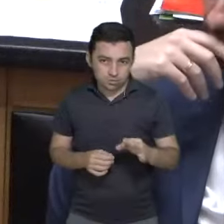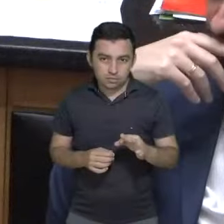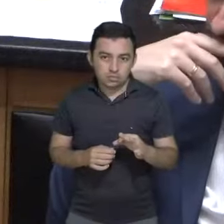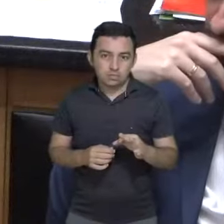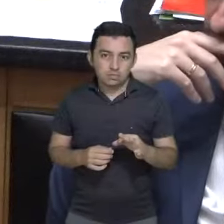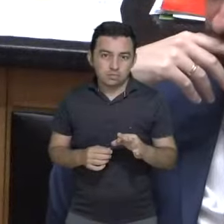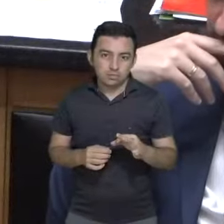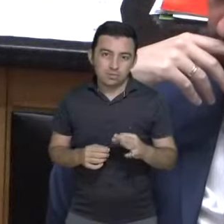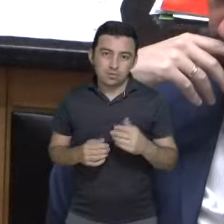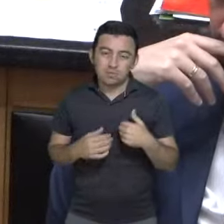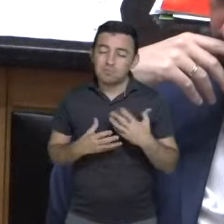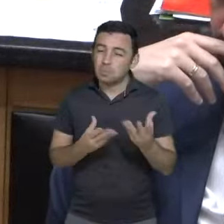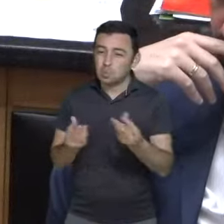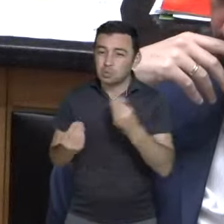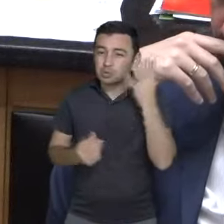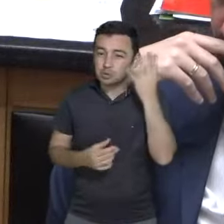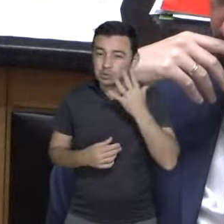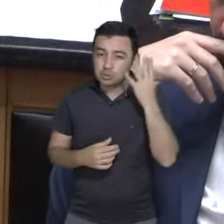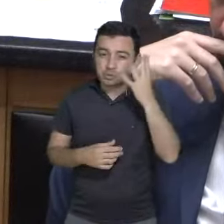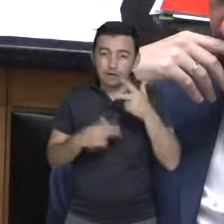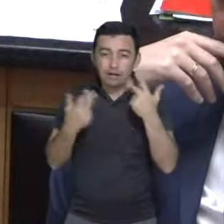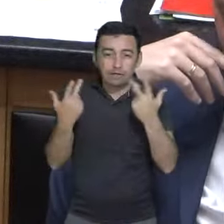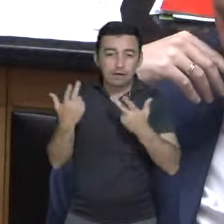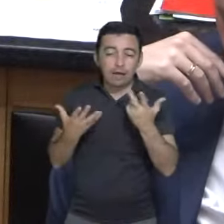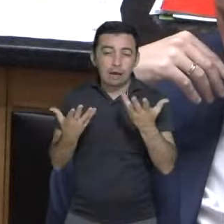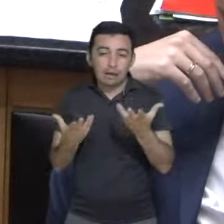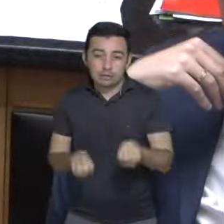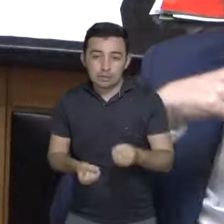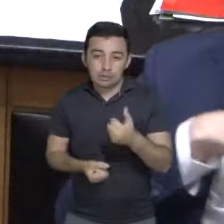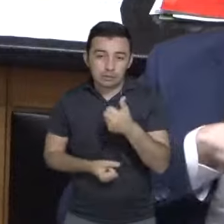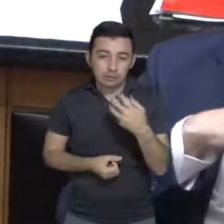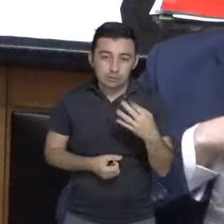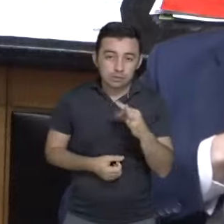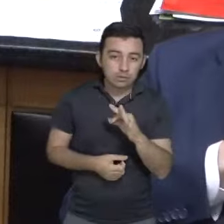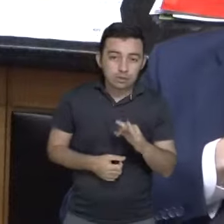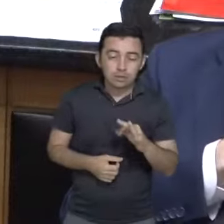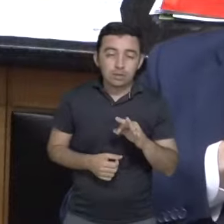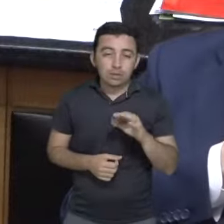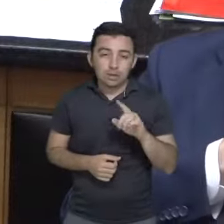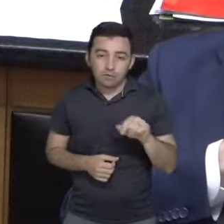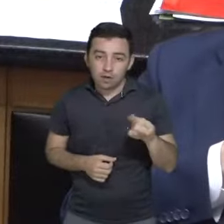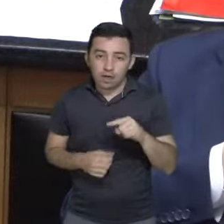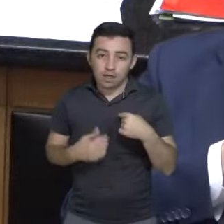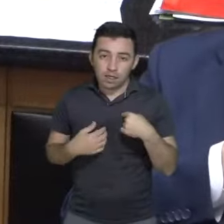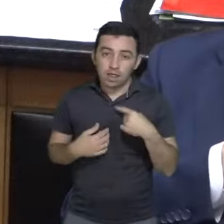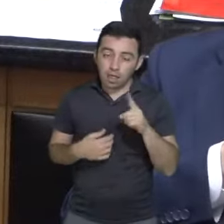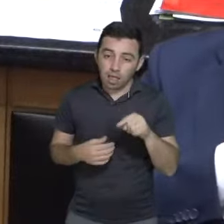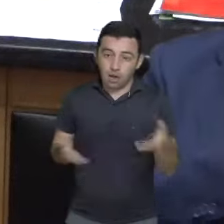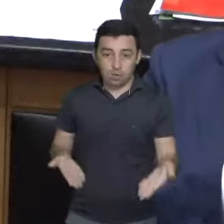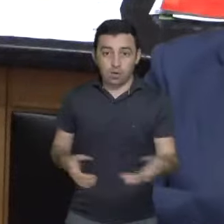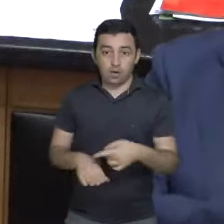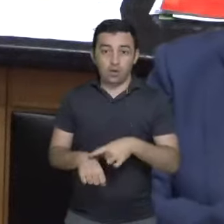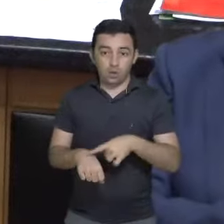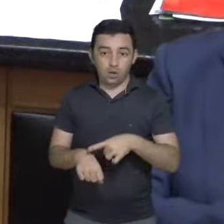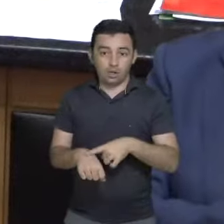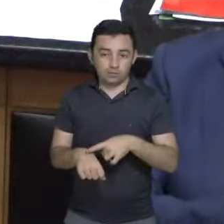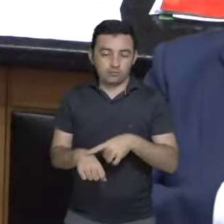vi muitos discursos aqui que são desfavoráveis aos 14% a revogar, etc. Então, esse é o momento. Agora